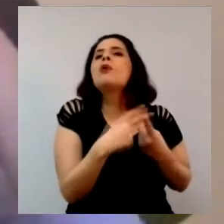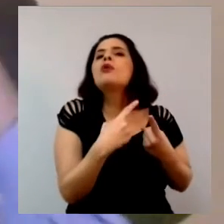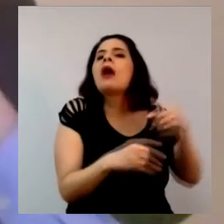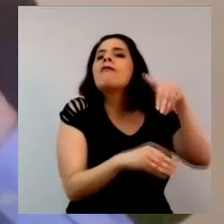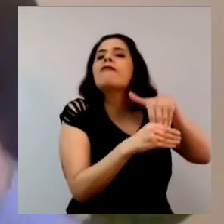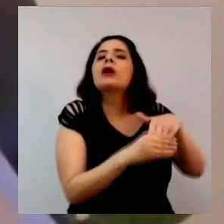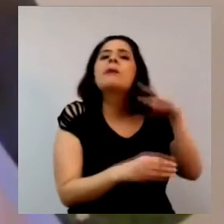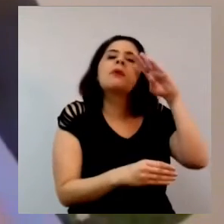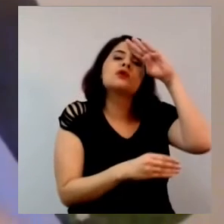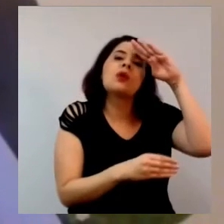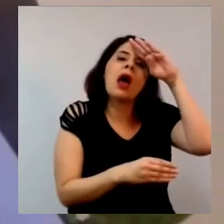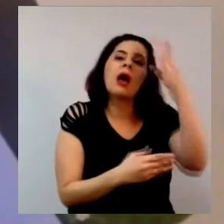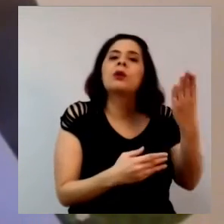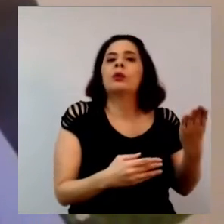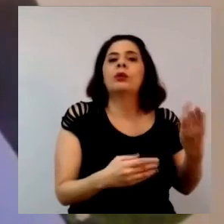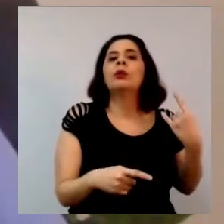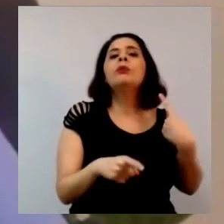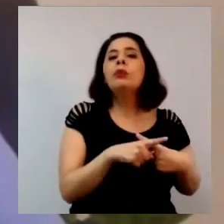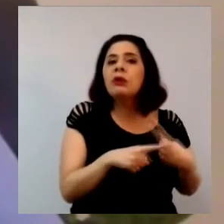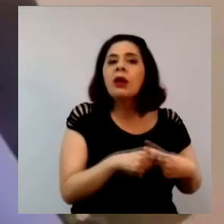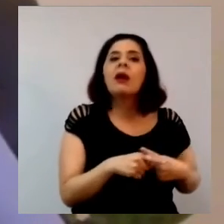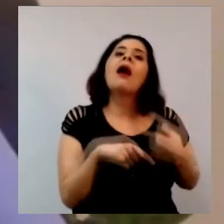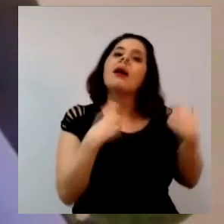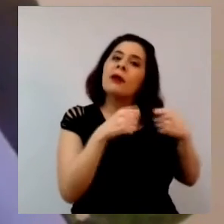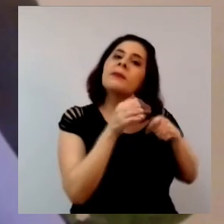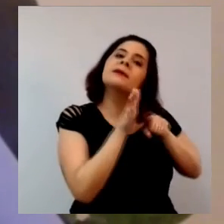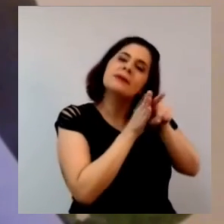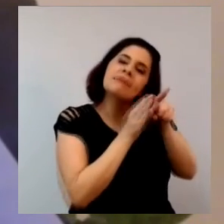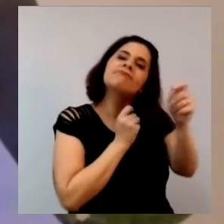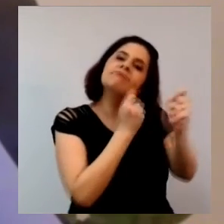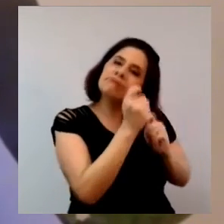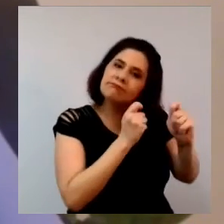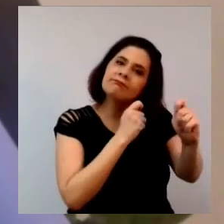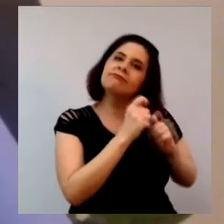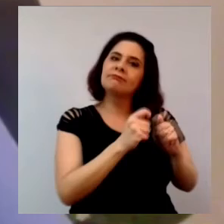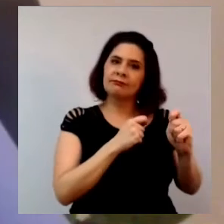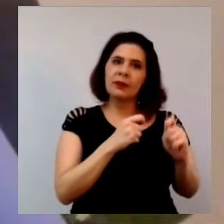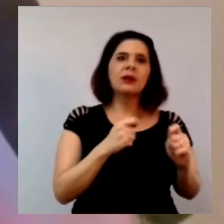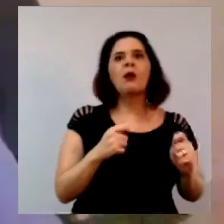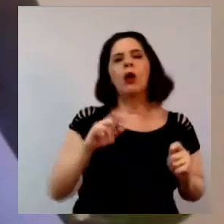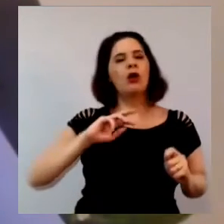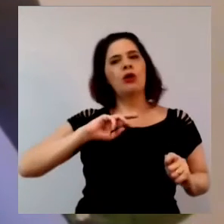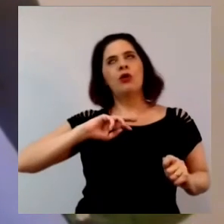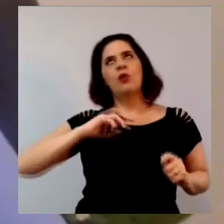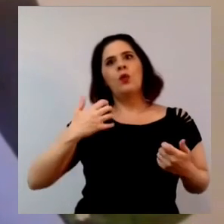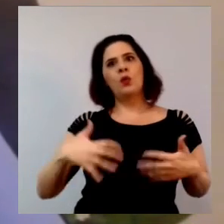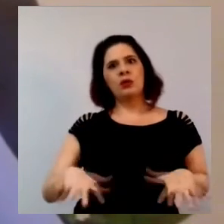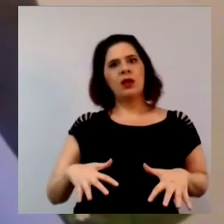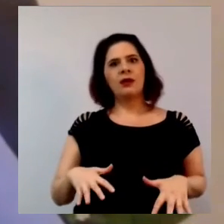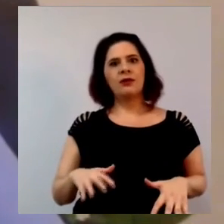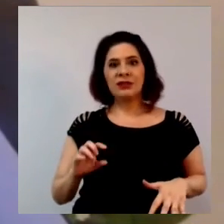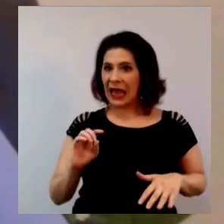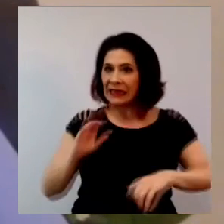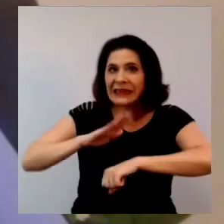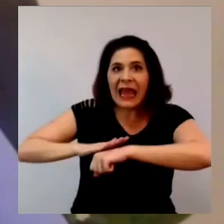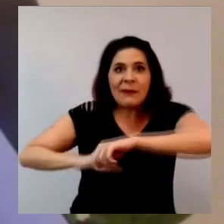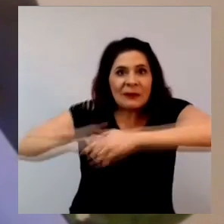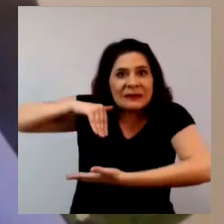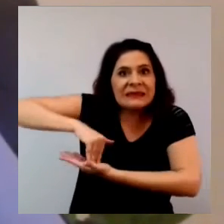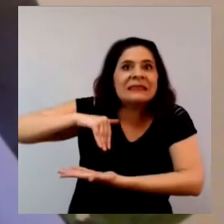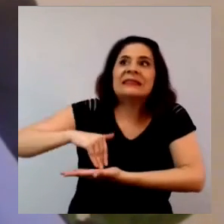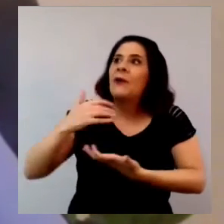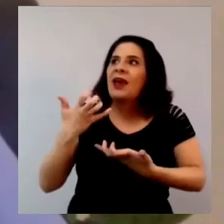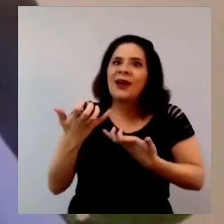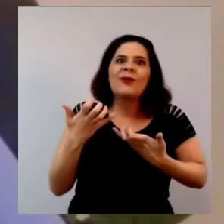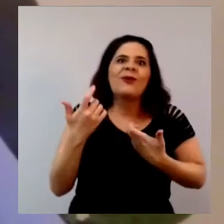perguntado, então... Eu acho que a gente não pensa em termos de parcialidade, eu quero encerrar porque está quase na nossa hora, quero que o Pedro fale também,